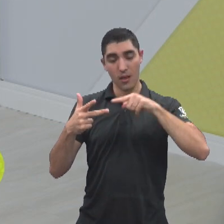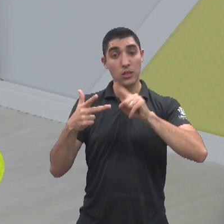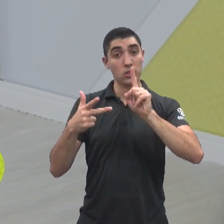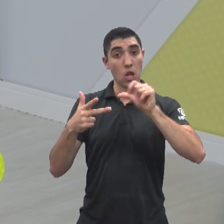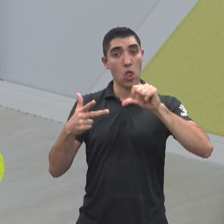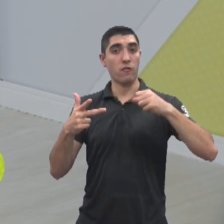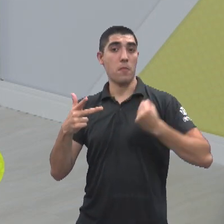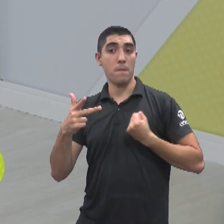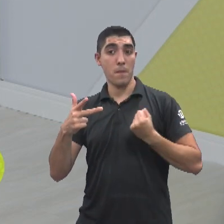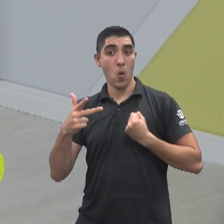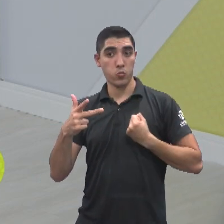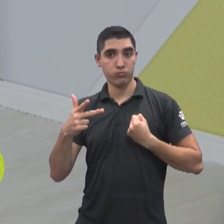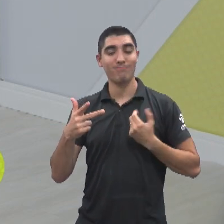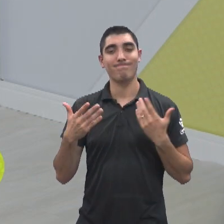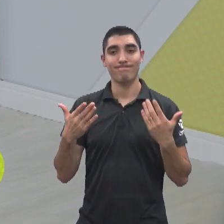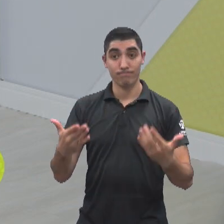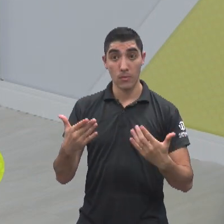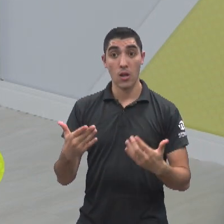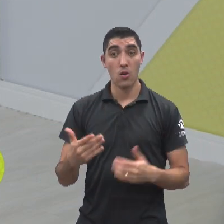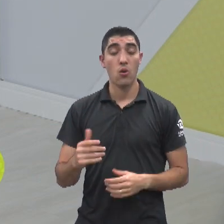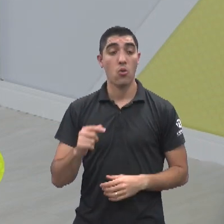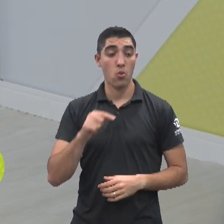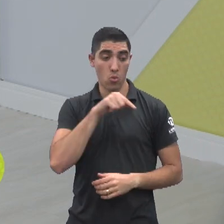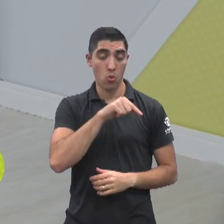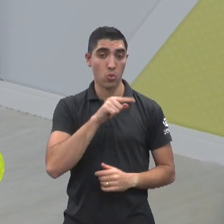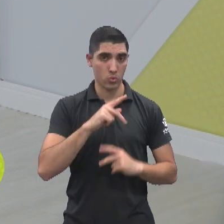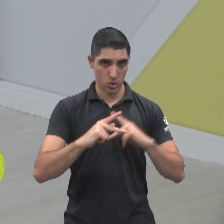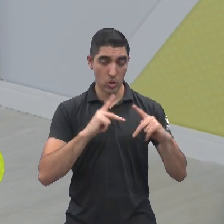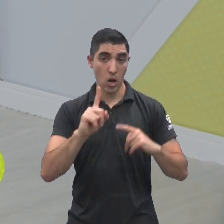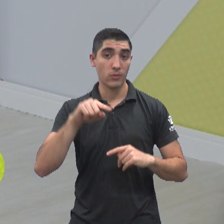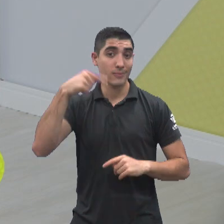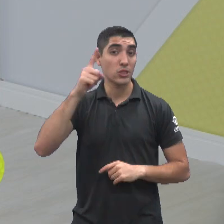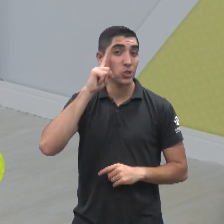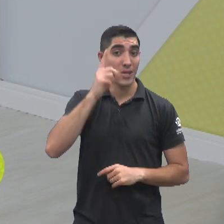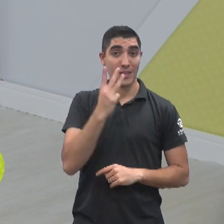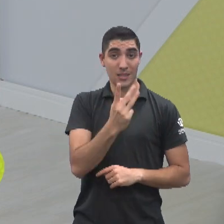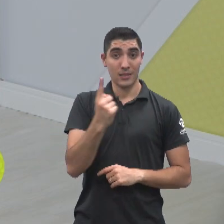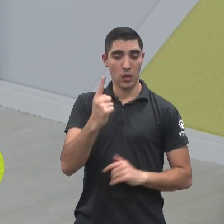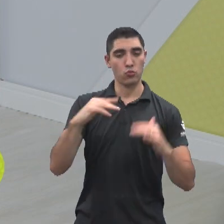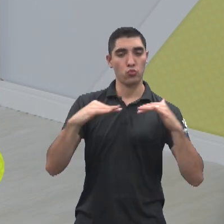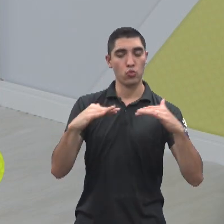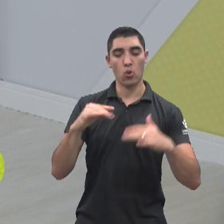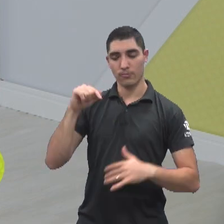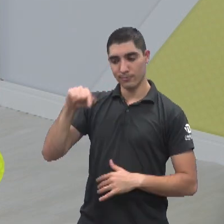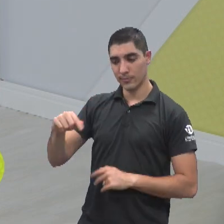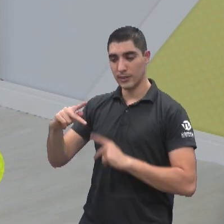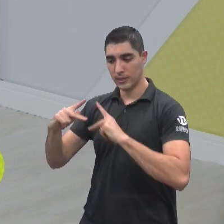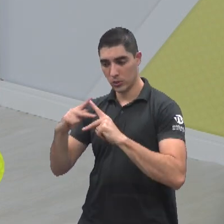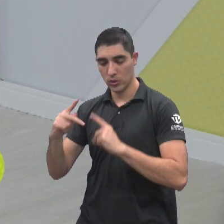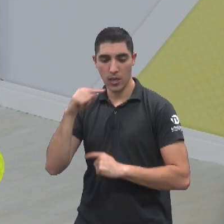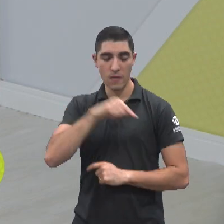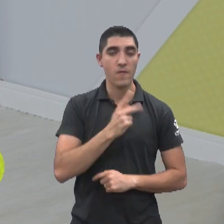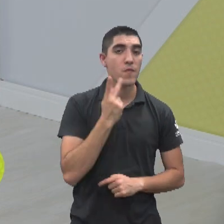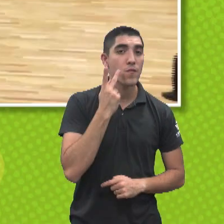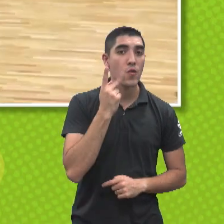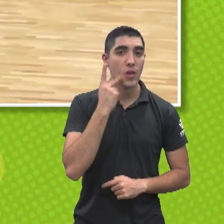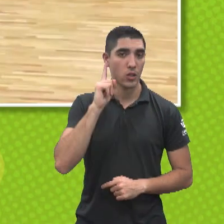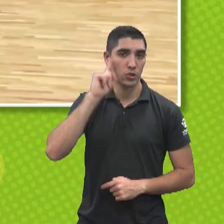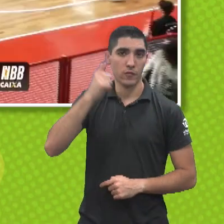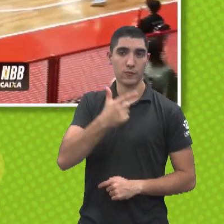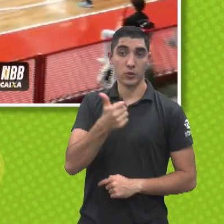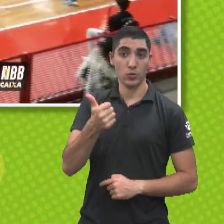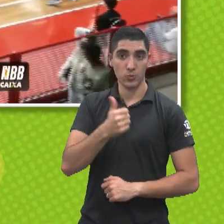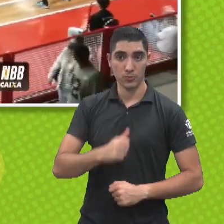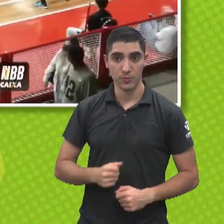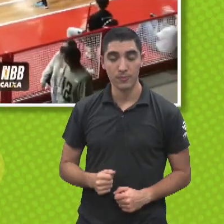do Pinheiros. O São José volta à quadra agora somente no dia 31, recebendo o Fortaleza na Farmaconde Arena, Brunão. Aí